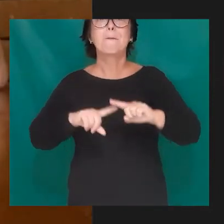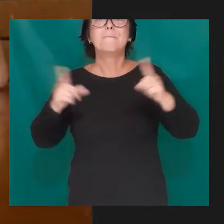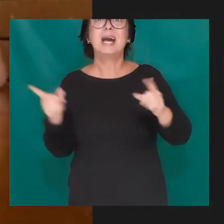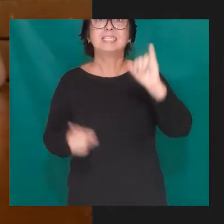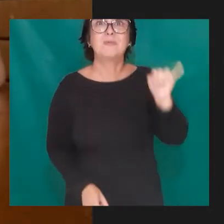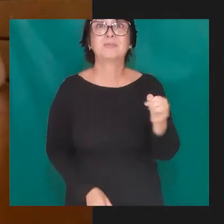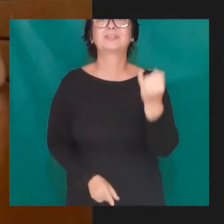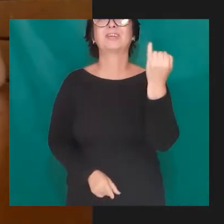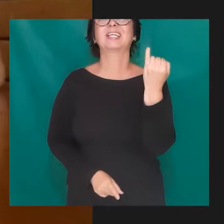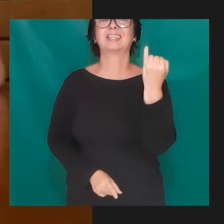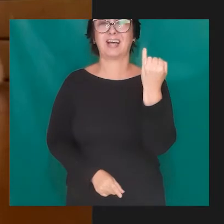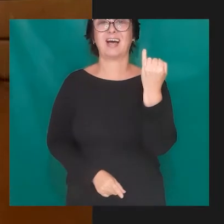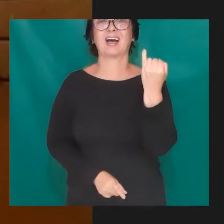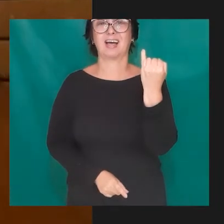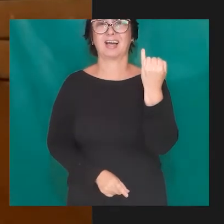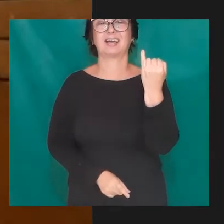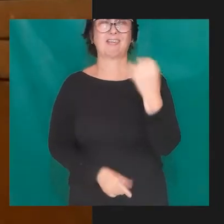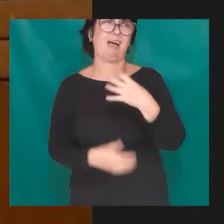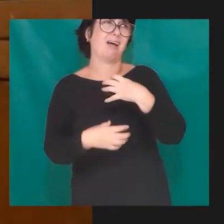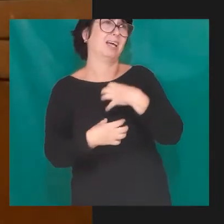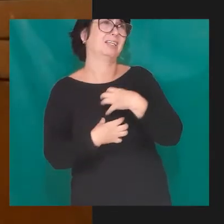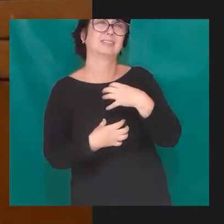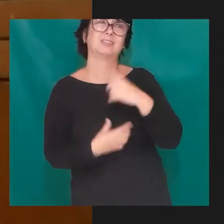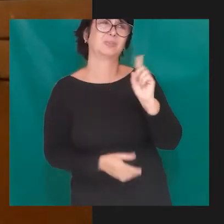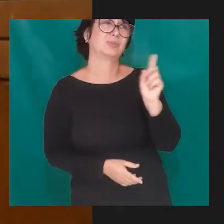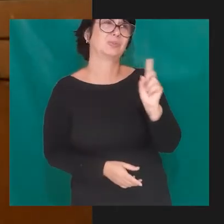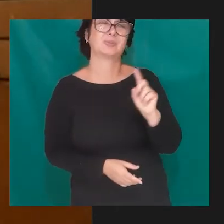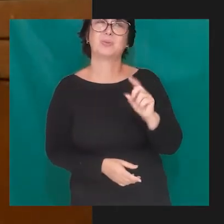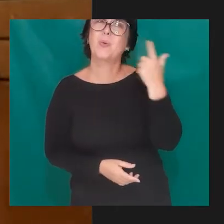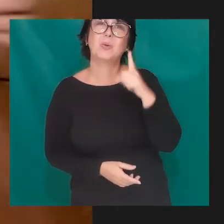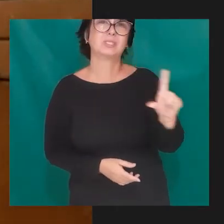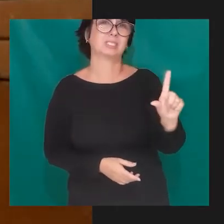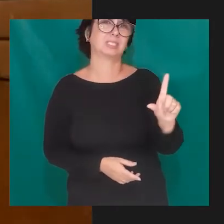por aquela coisa de não, eu não tenho jeito para música, eu não tenho.